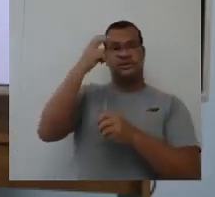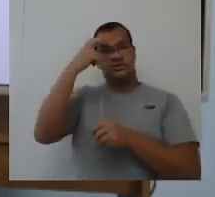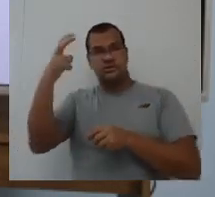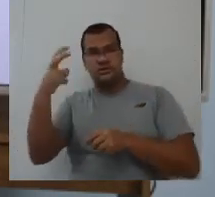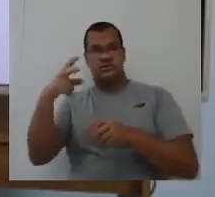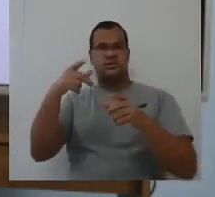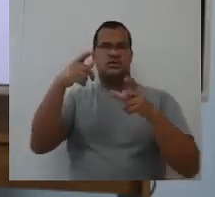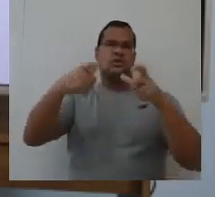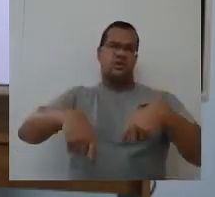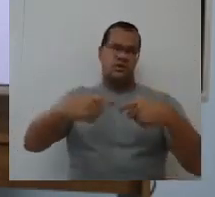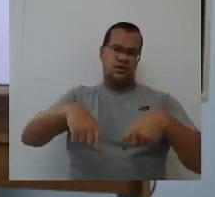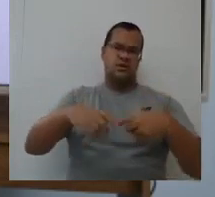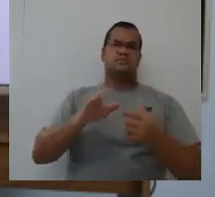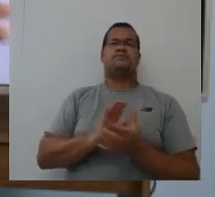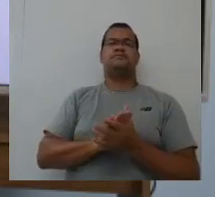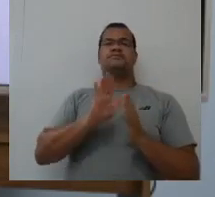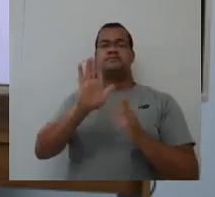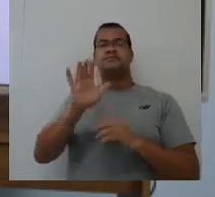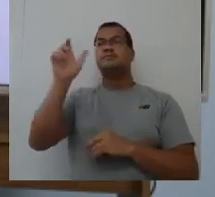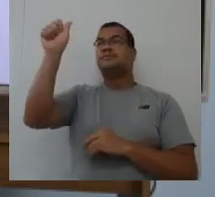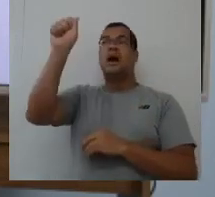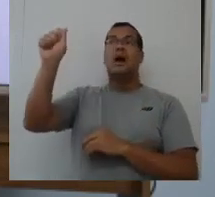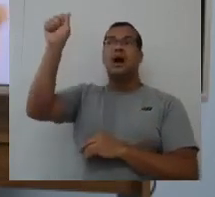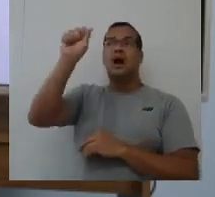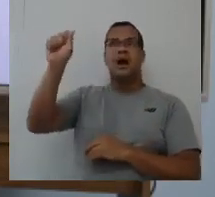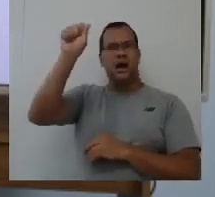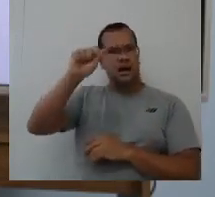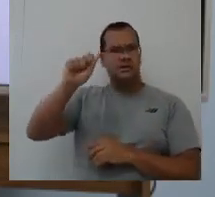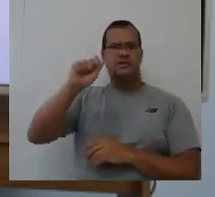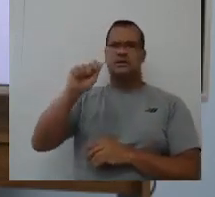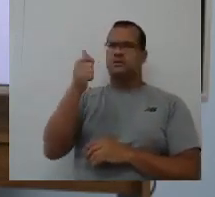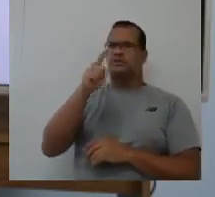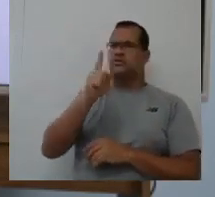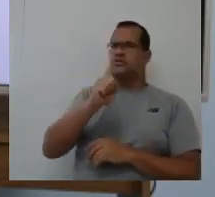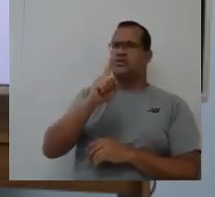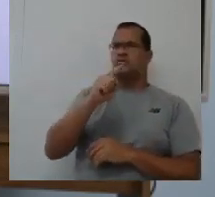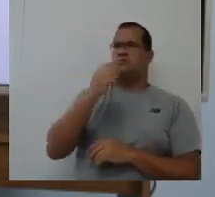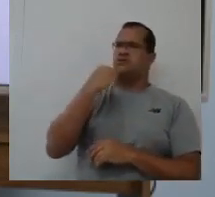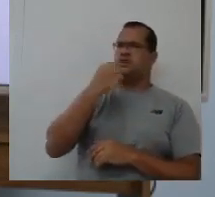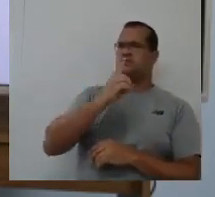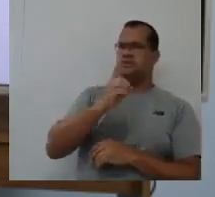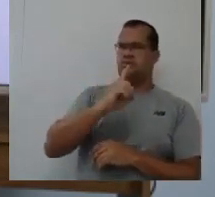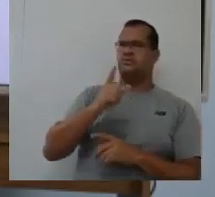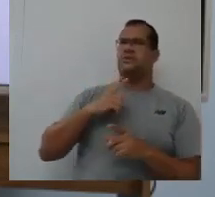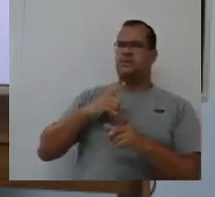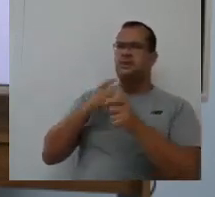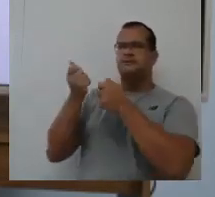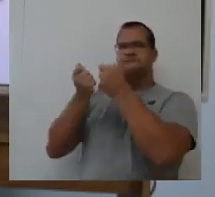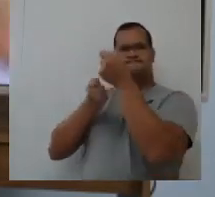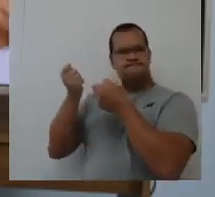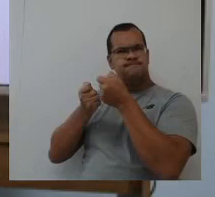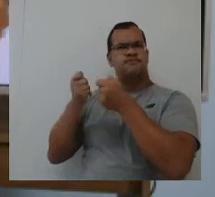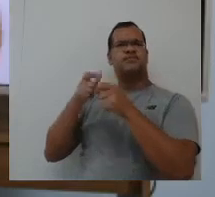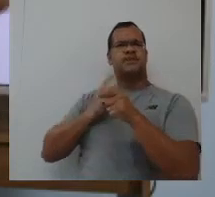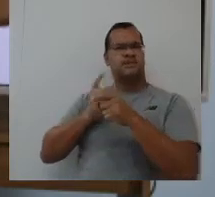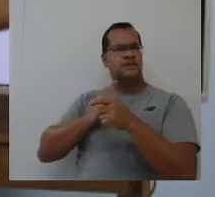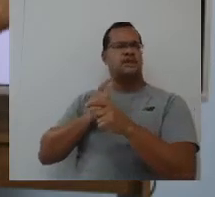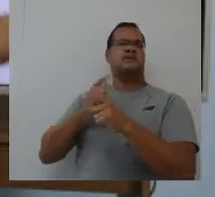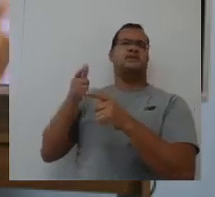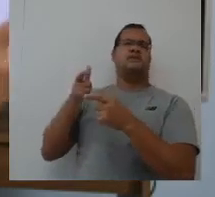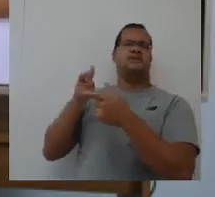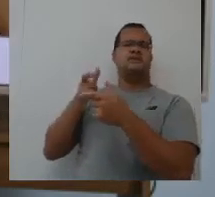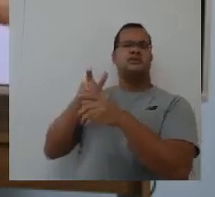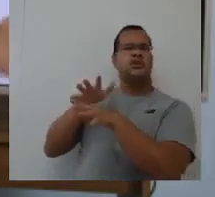locais. Na Ásia não foi menor a violência utilizada pelos europeus para manter o controle. Também usaram muita violência